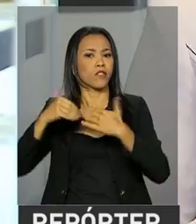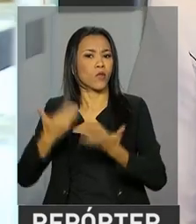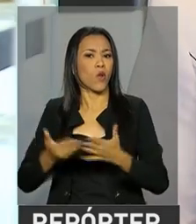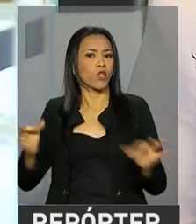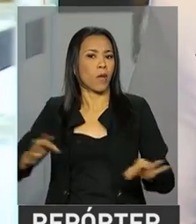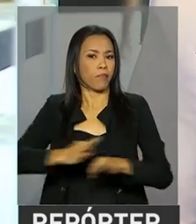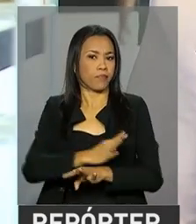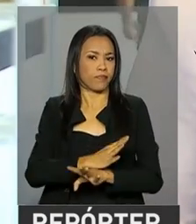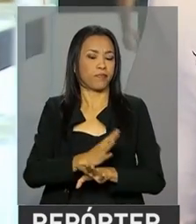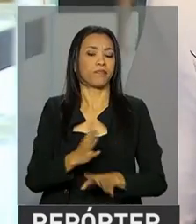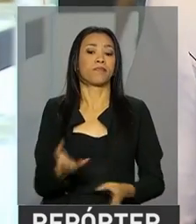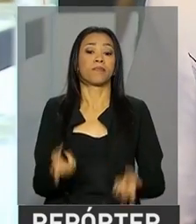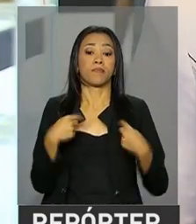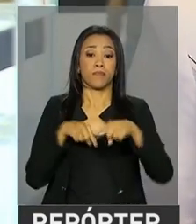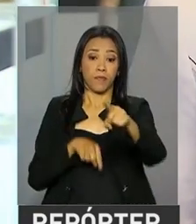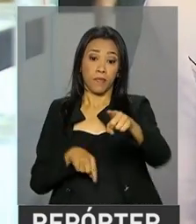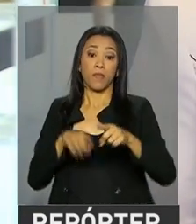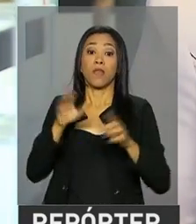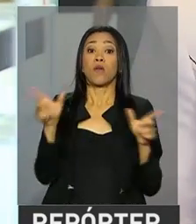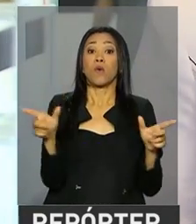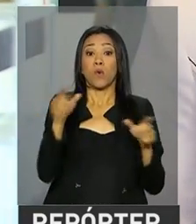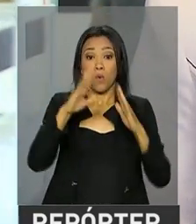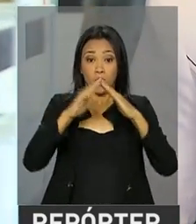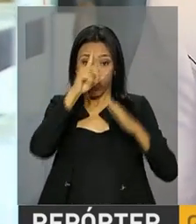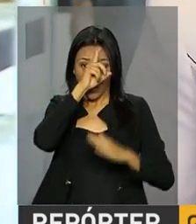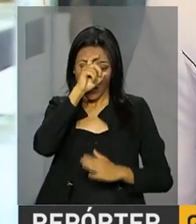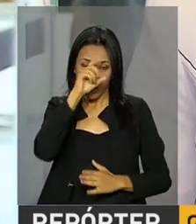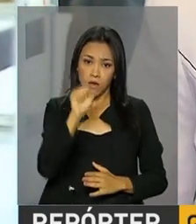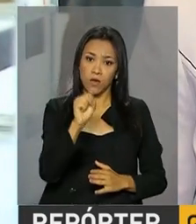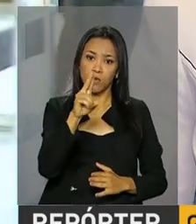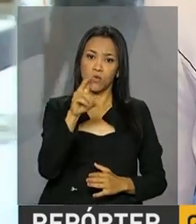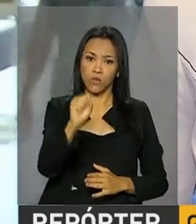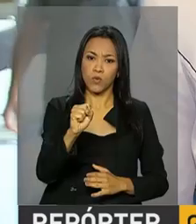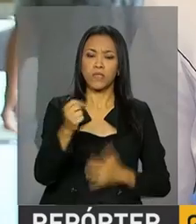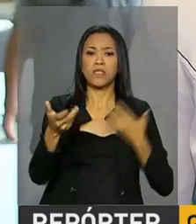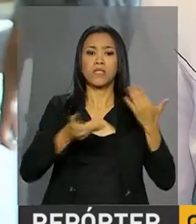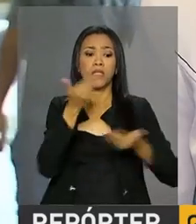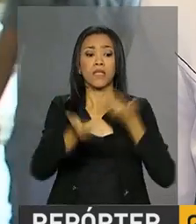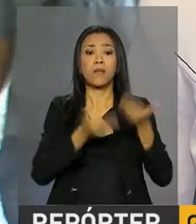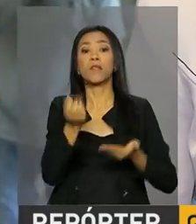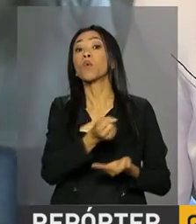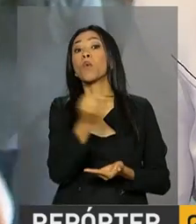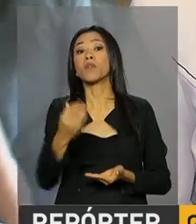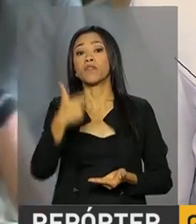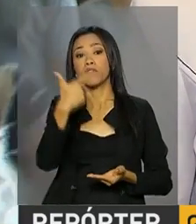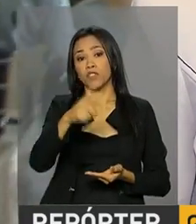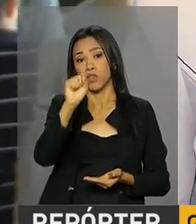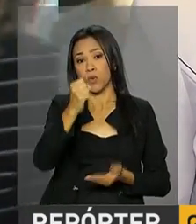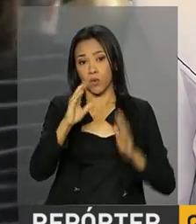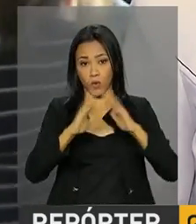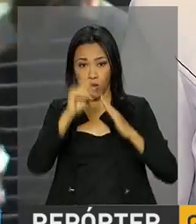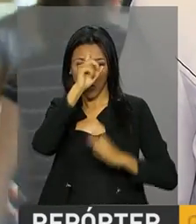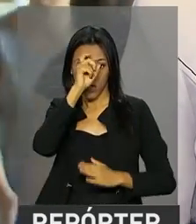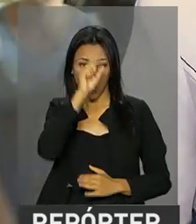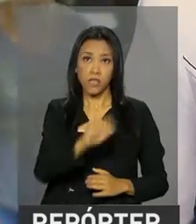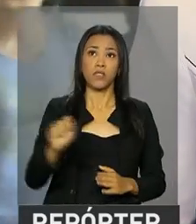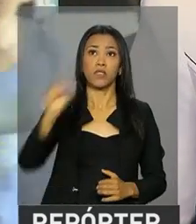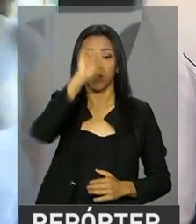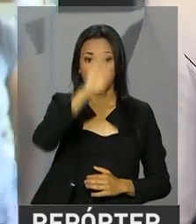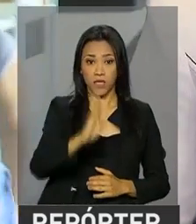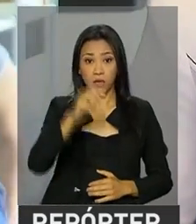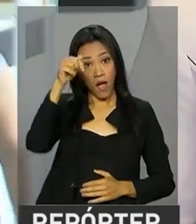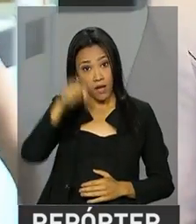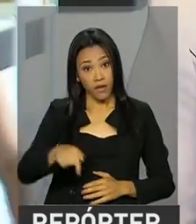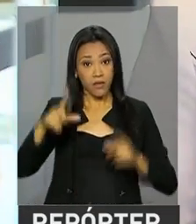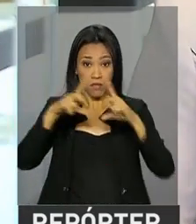reabilitada. O Sistema Único de Saúde oferece o tratamento em 28 hospitais no país. Aqui no Hospital Regional da Asa Norte,